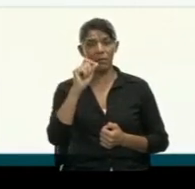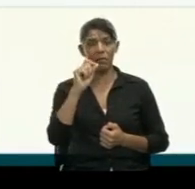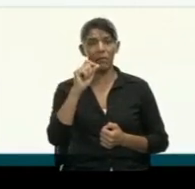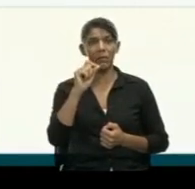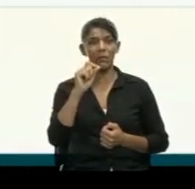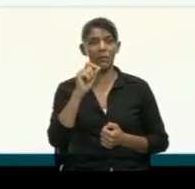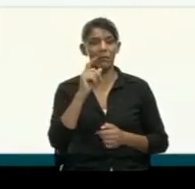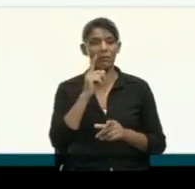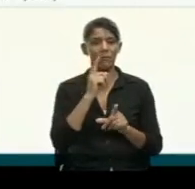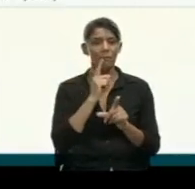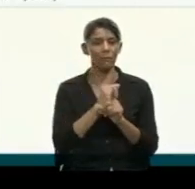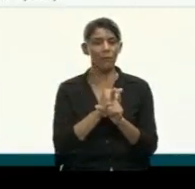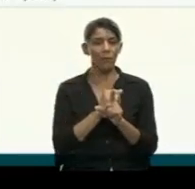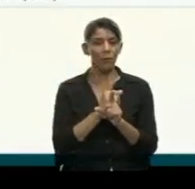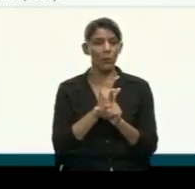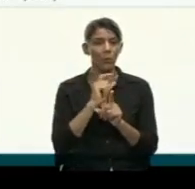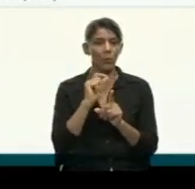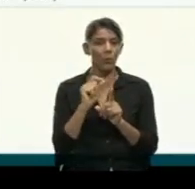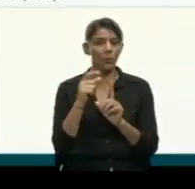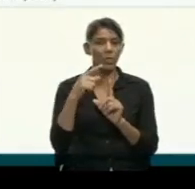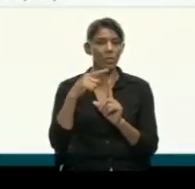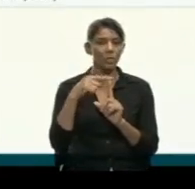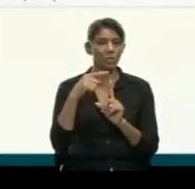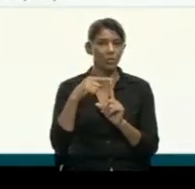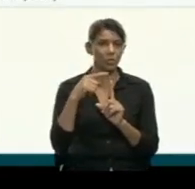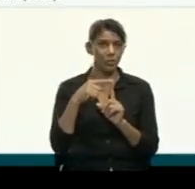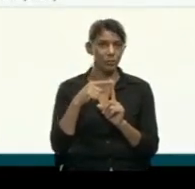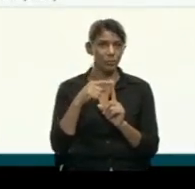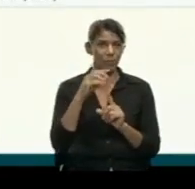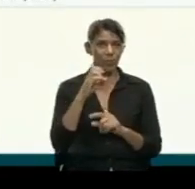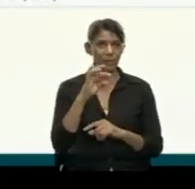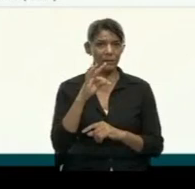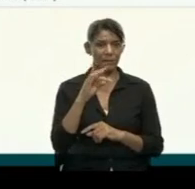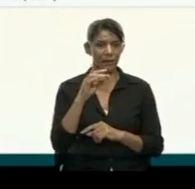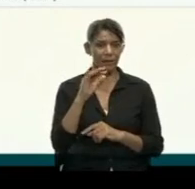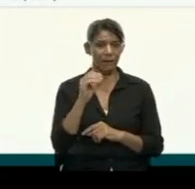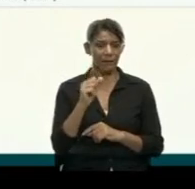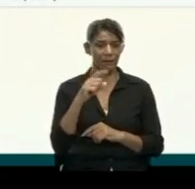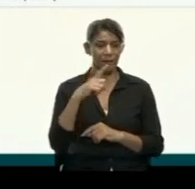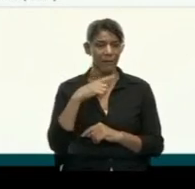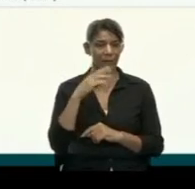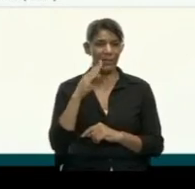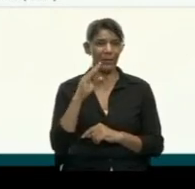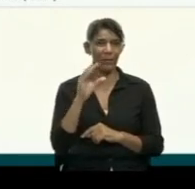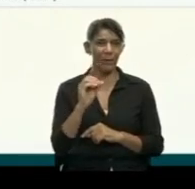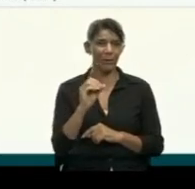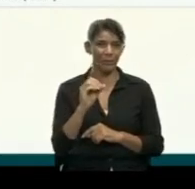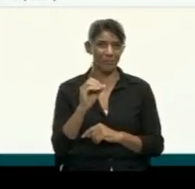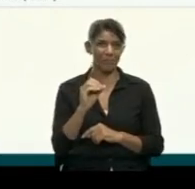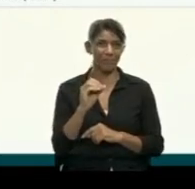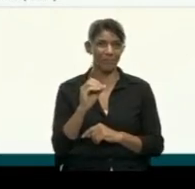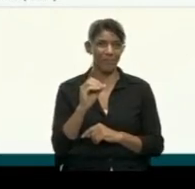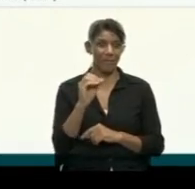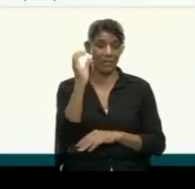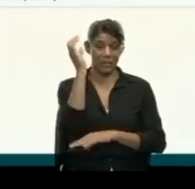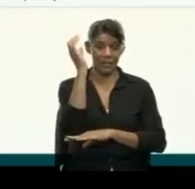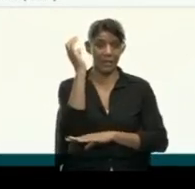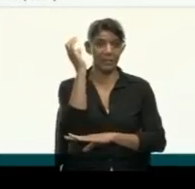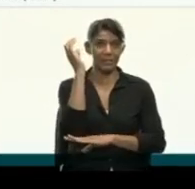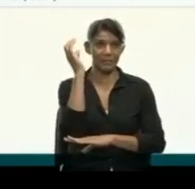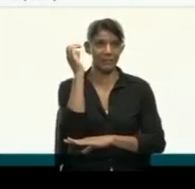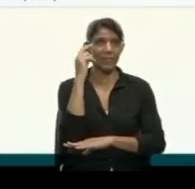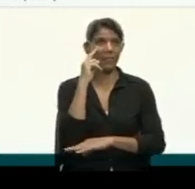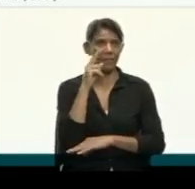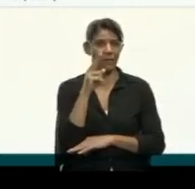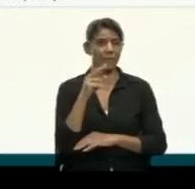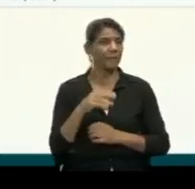aí identificar também o tipo de estaca que vai com um bloco na cabeça da estaca. Então, olha